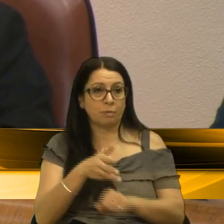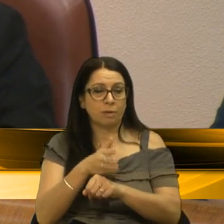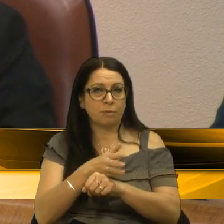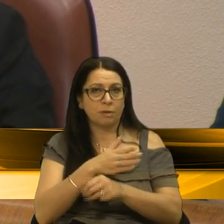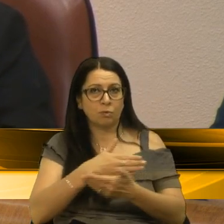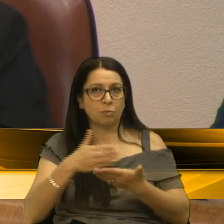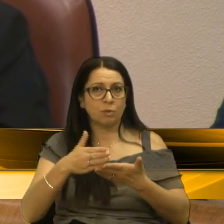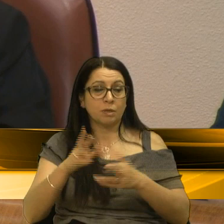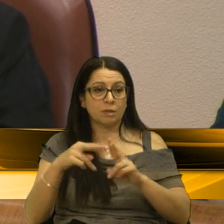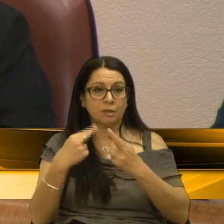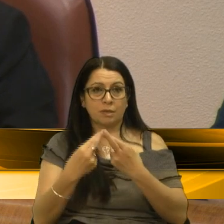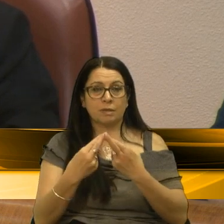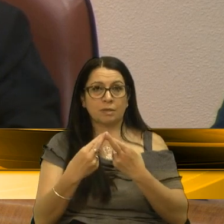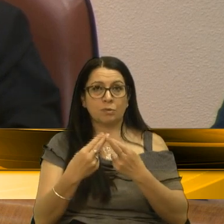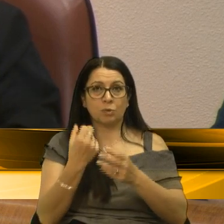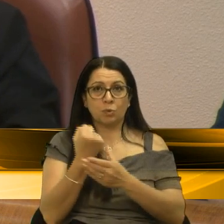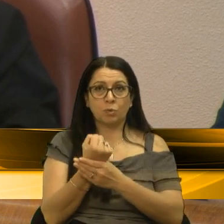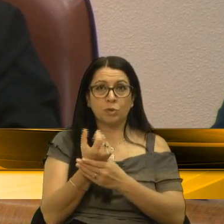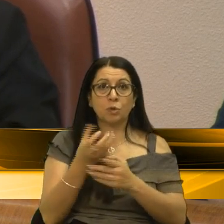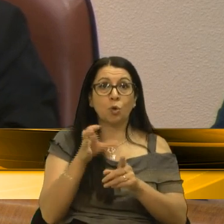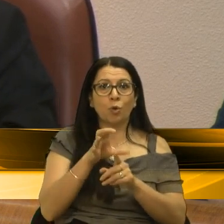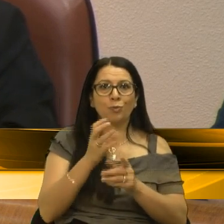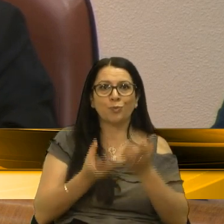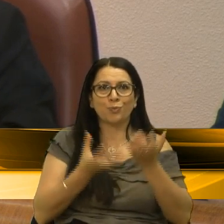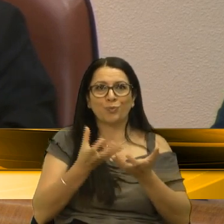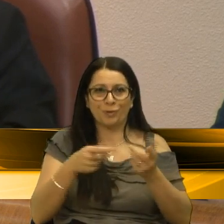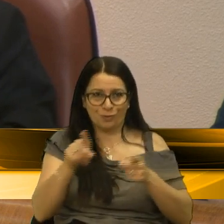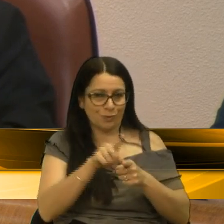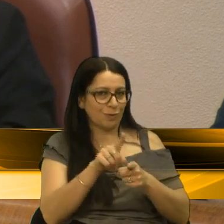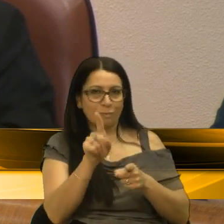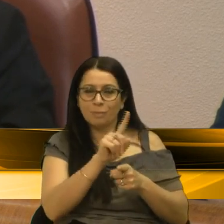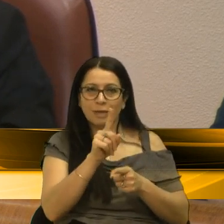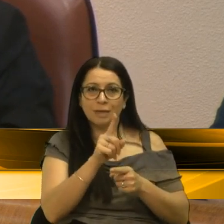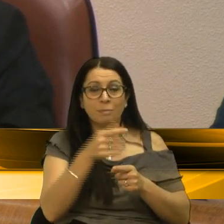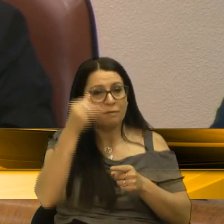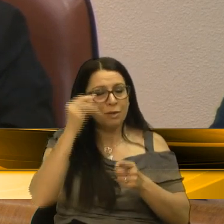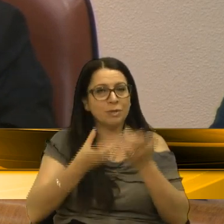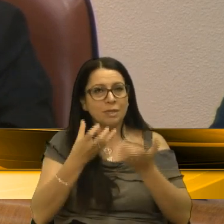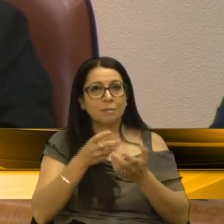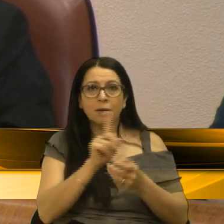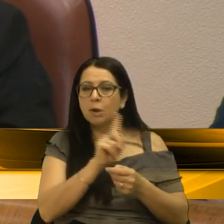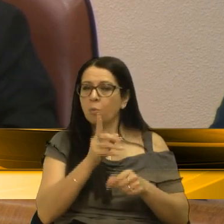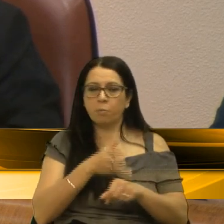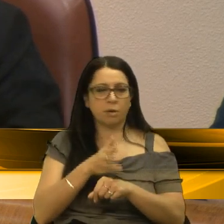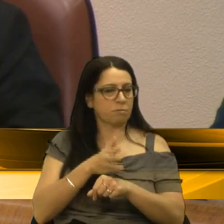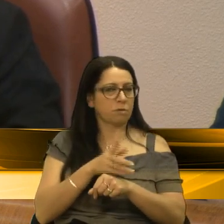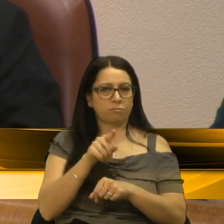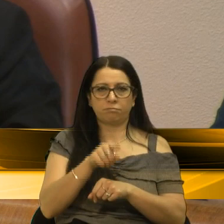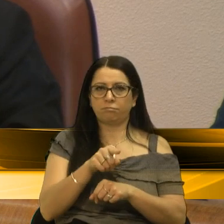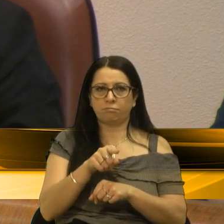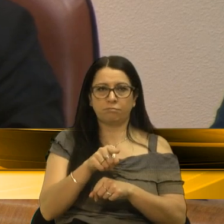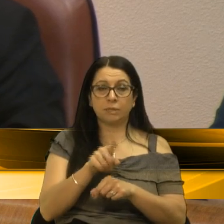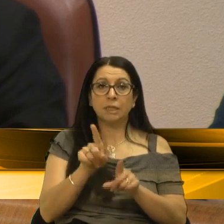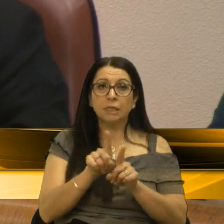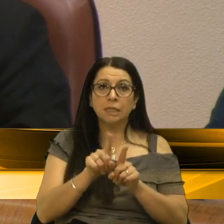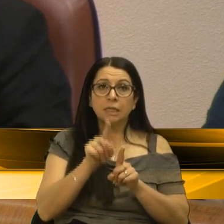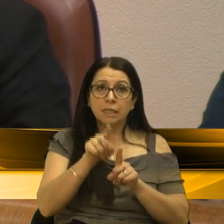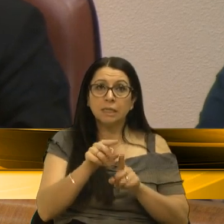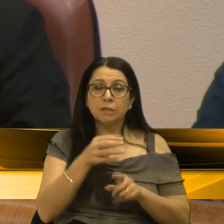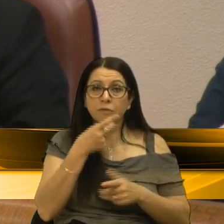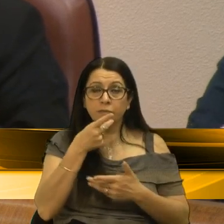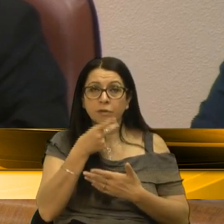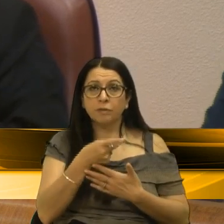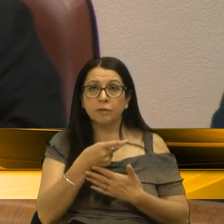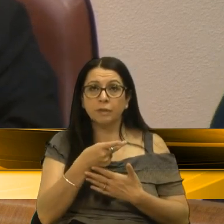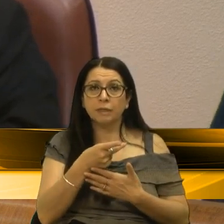partir da seção de segurança contra incêndio, mas não é ele o participante por ser comandante regional. Disse que, neste caso, o